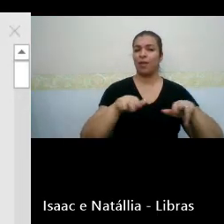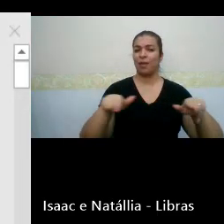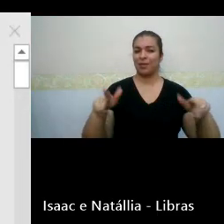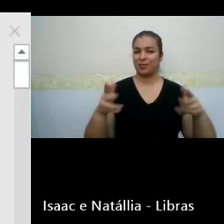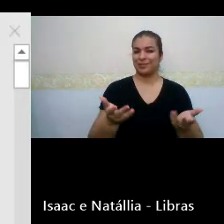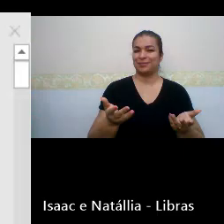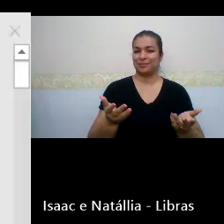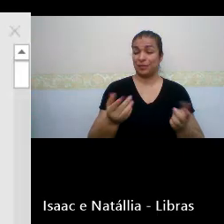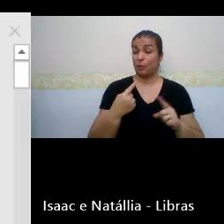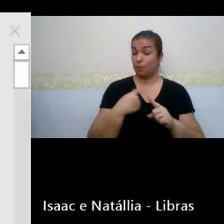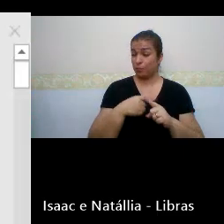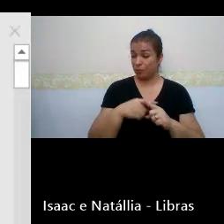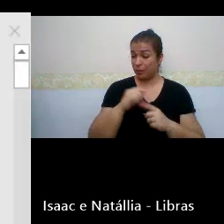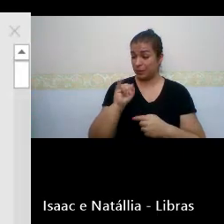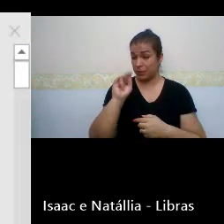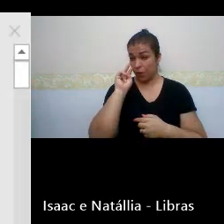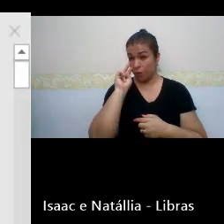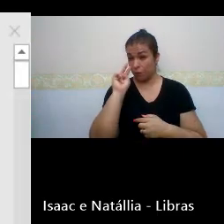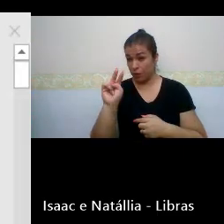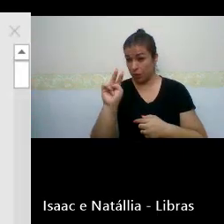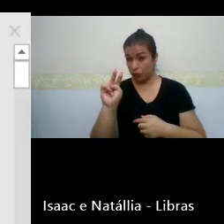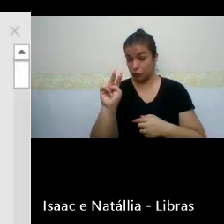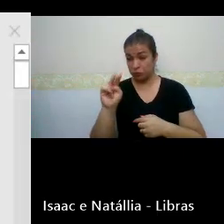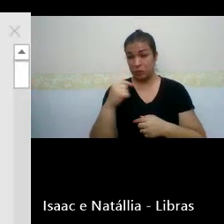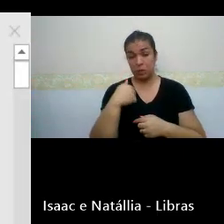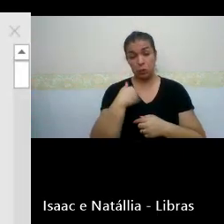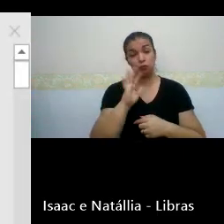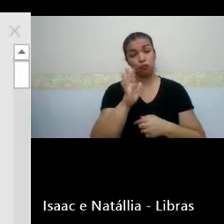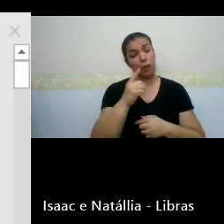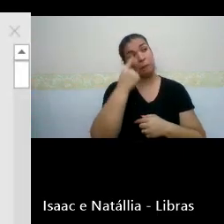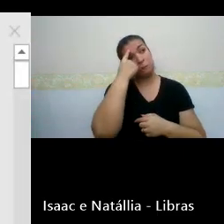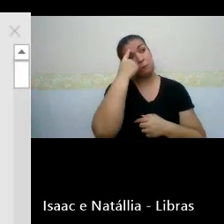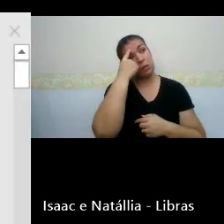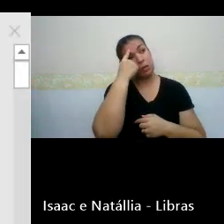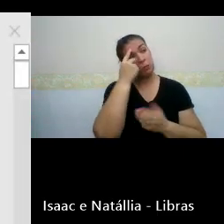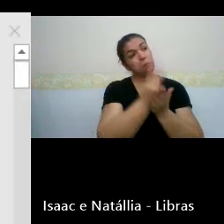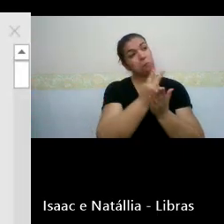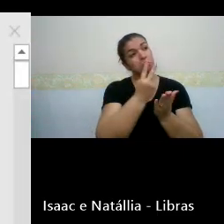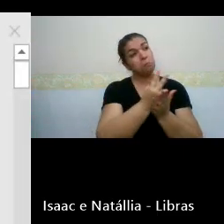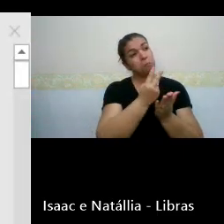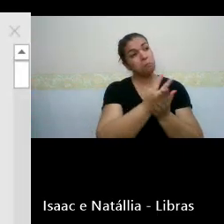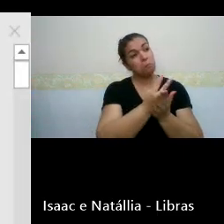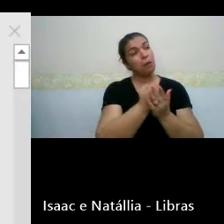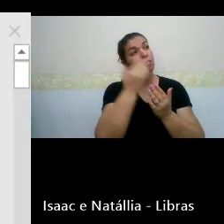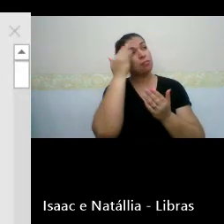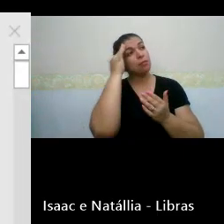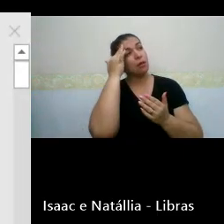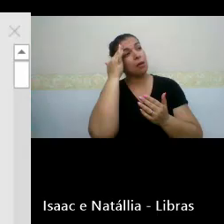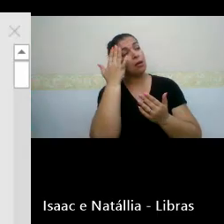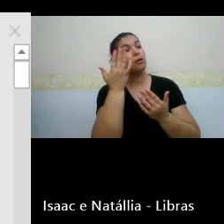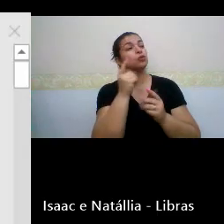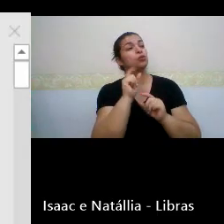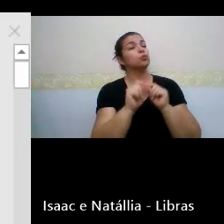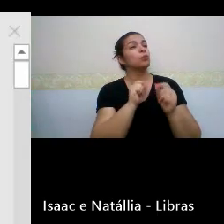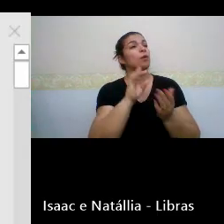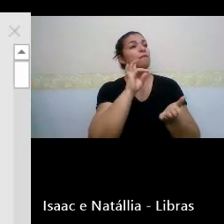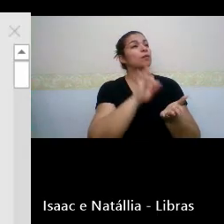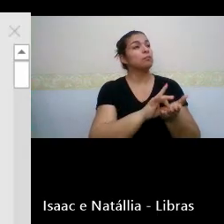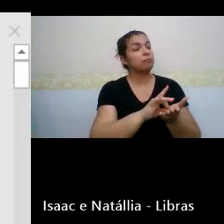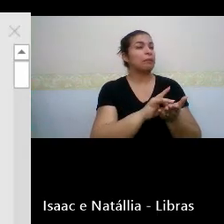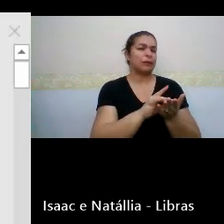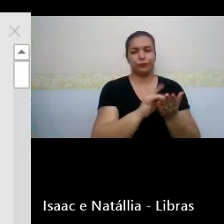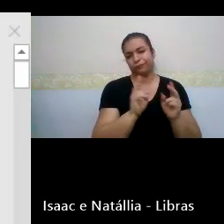é diferente do que eu estou acostumada a pensar, do que eu estou acostumada a entender como verdade, né?